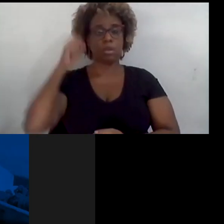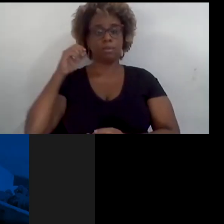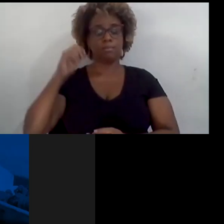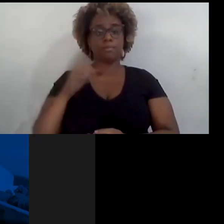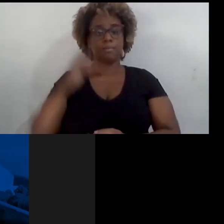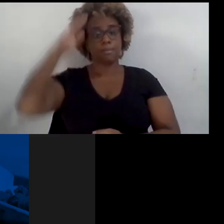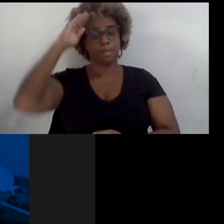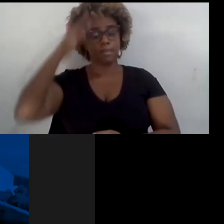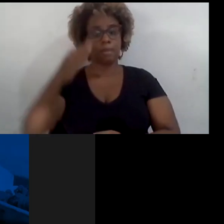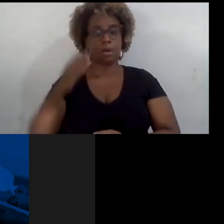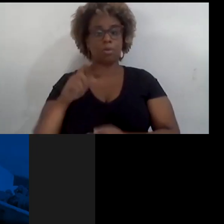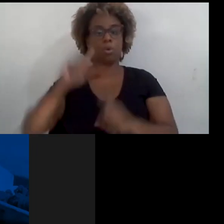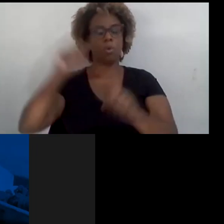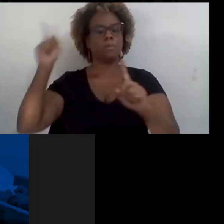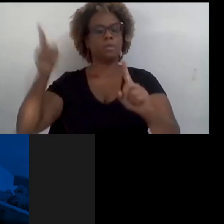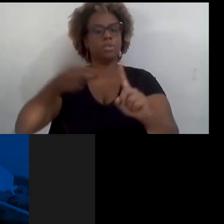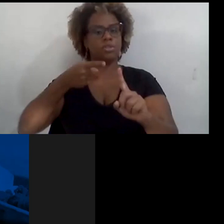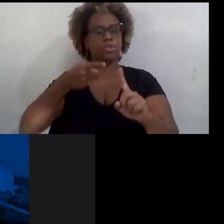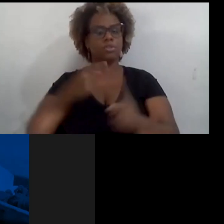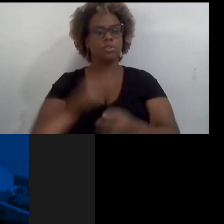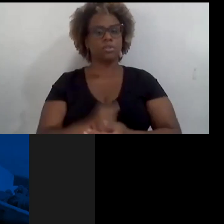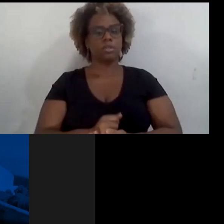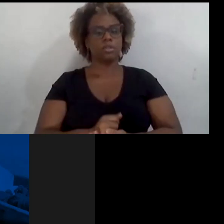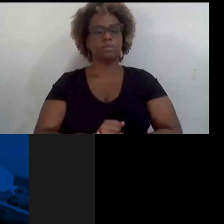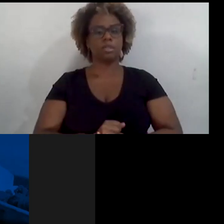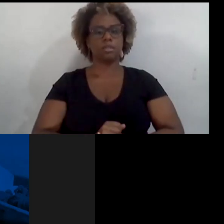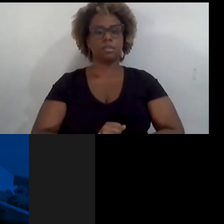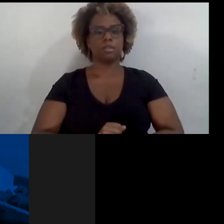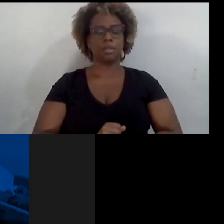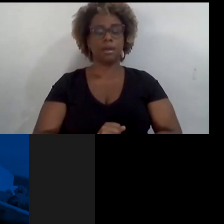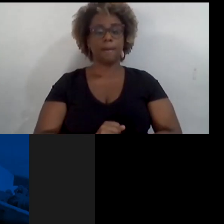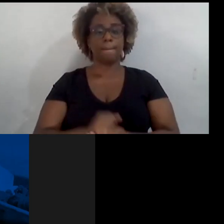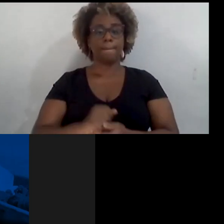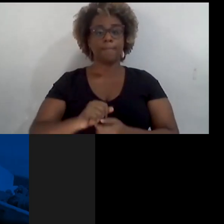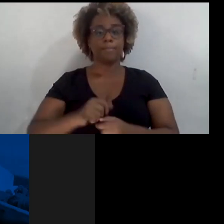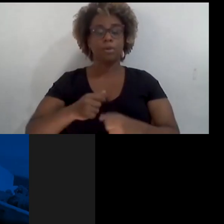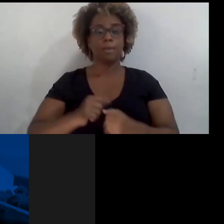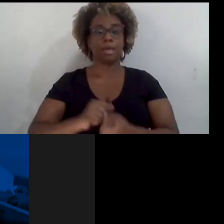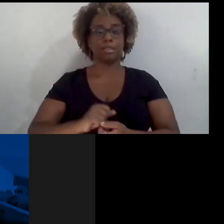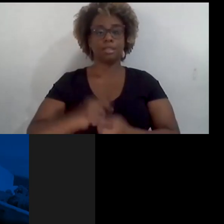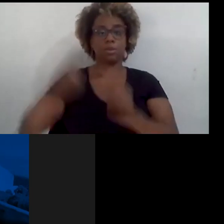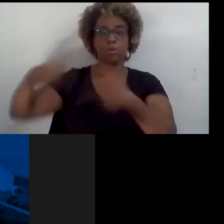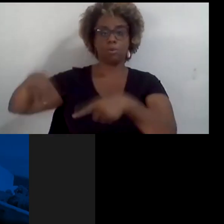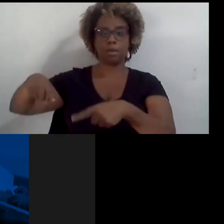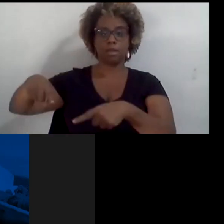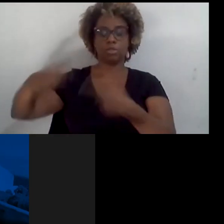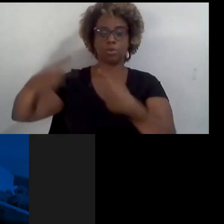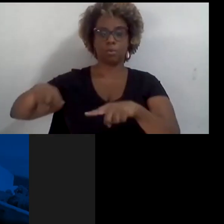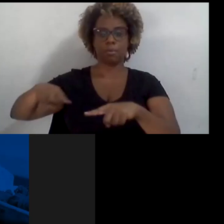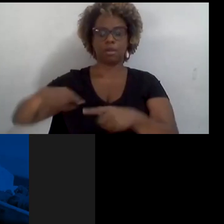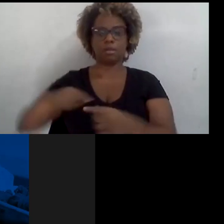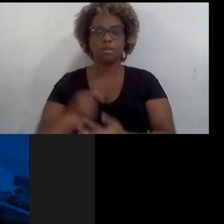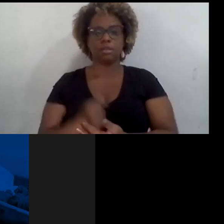né, instrumento para combate da fome e erradicação da pobreza.